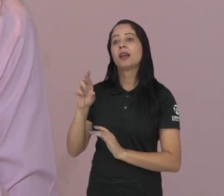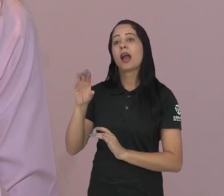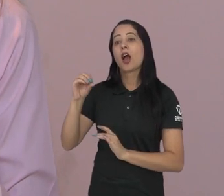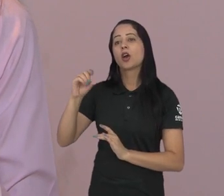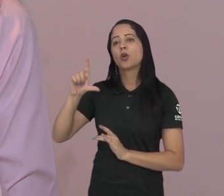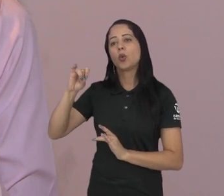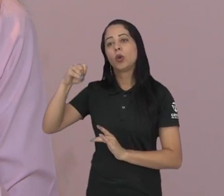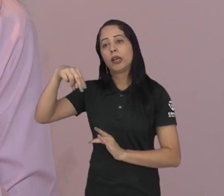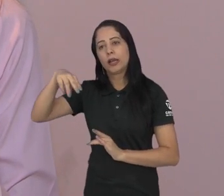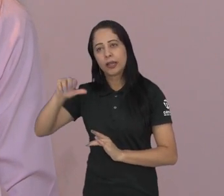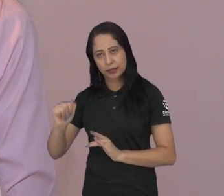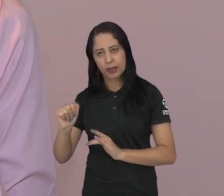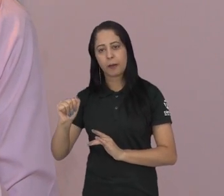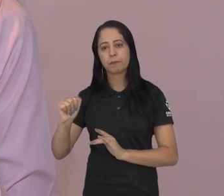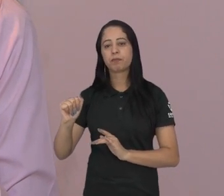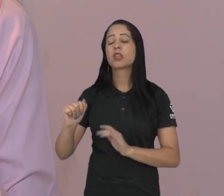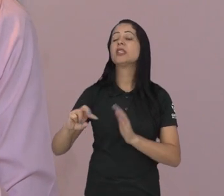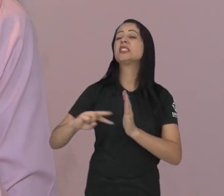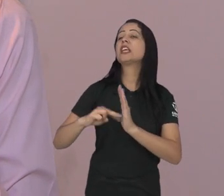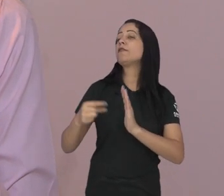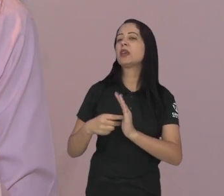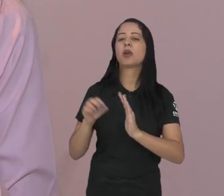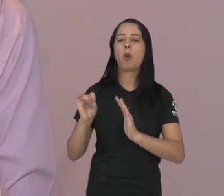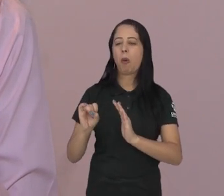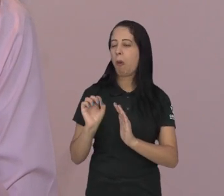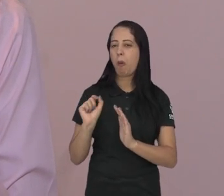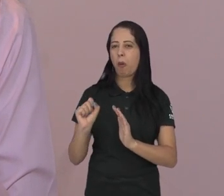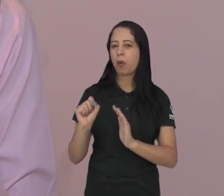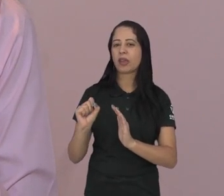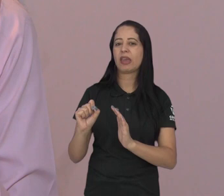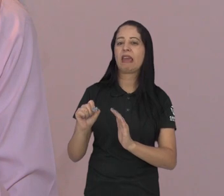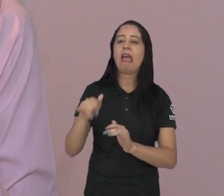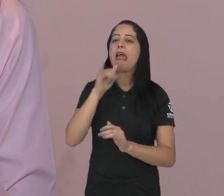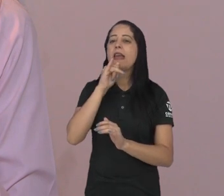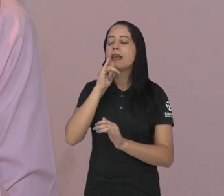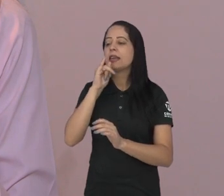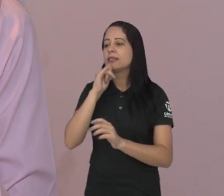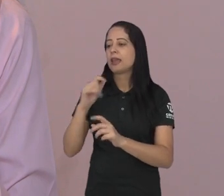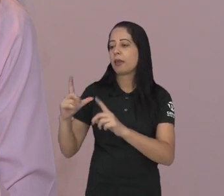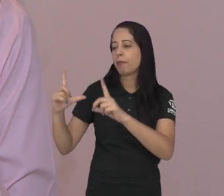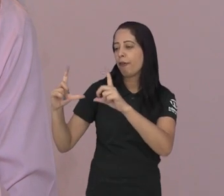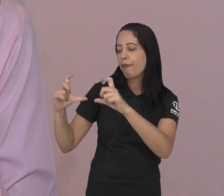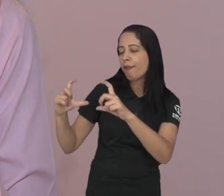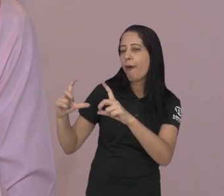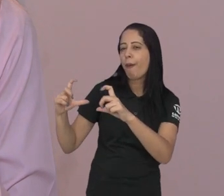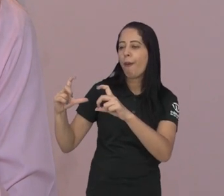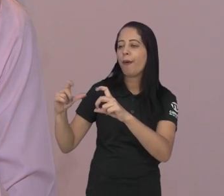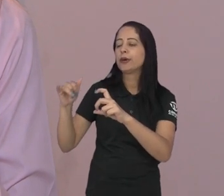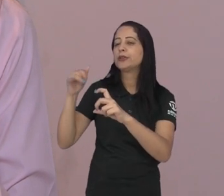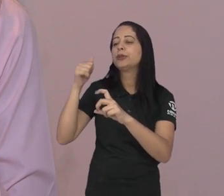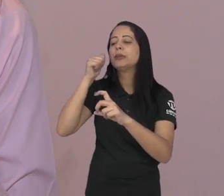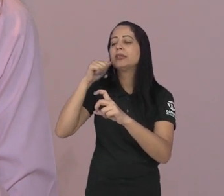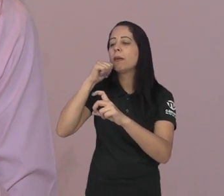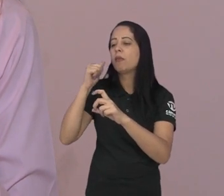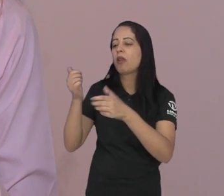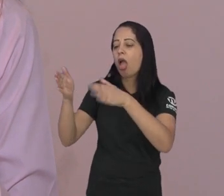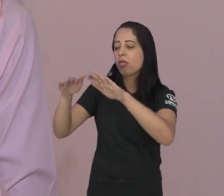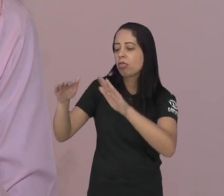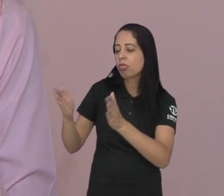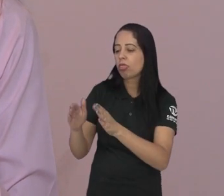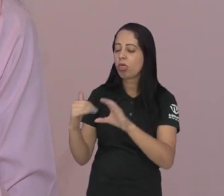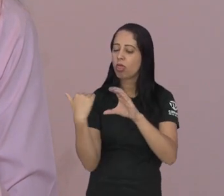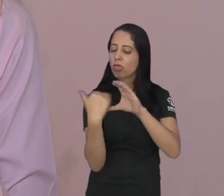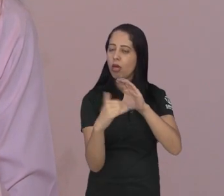tem um acesso aos dados né dessa mulher seja pelo telefone seja pelo computador também